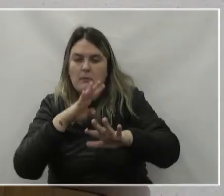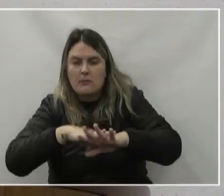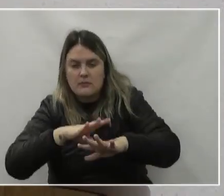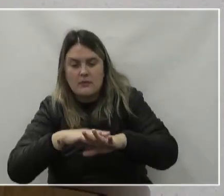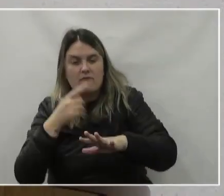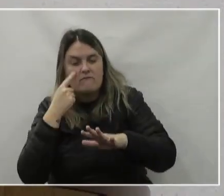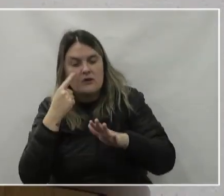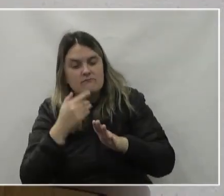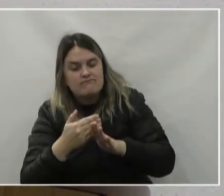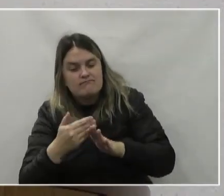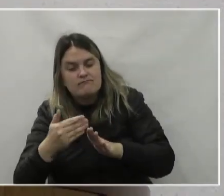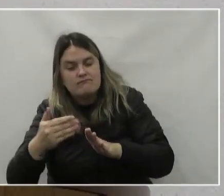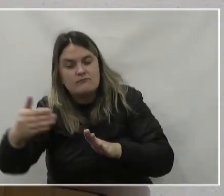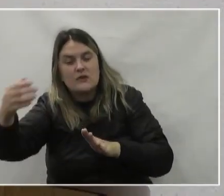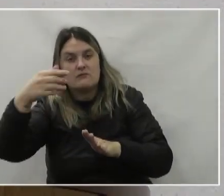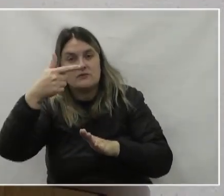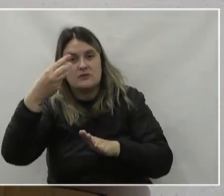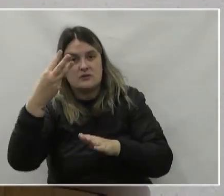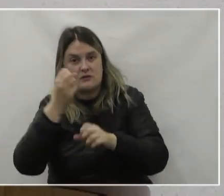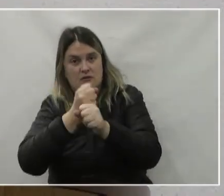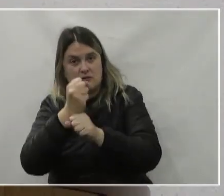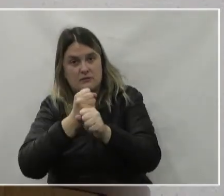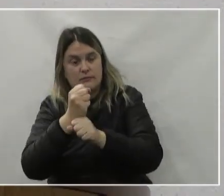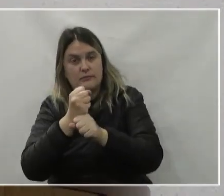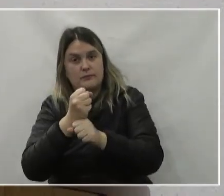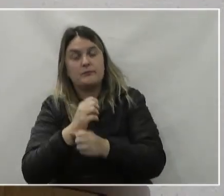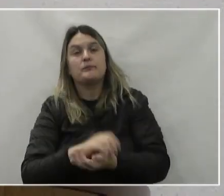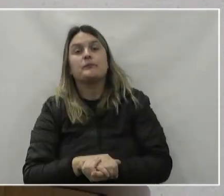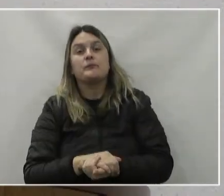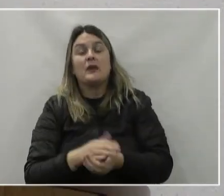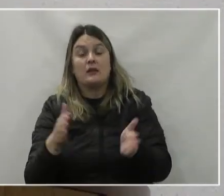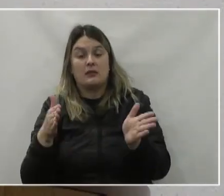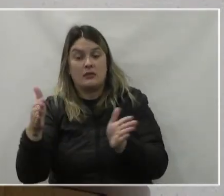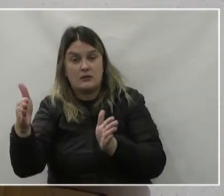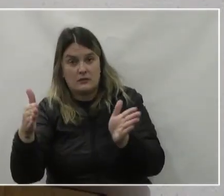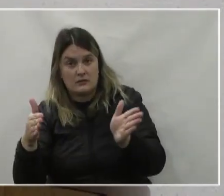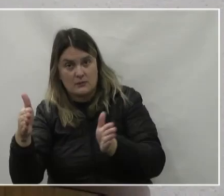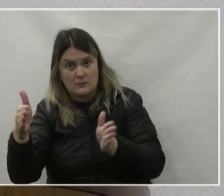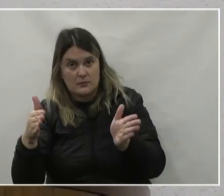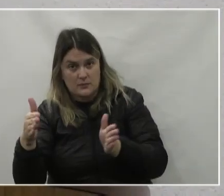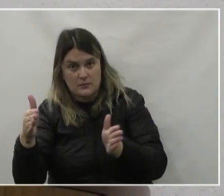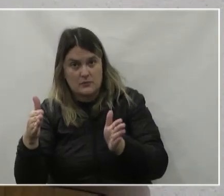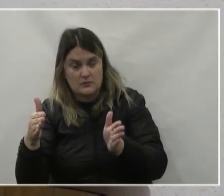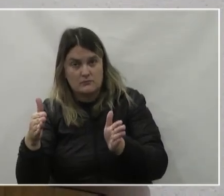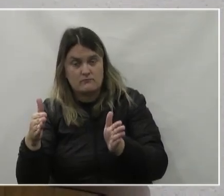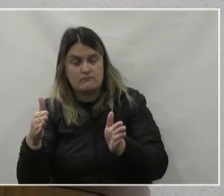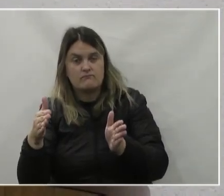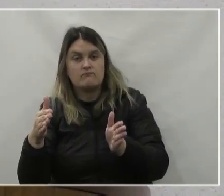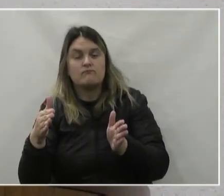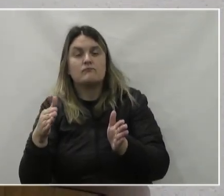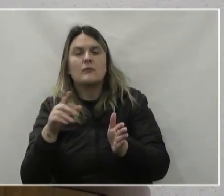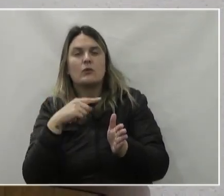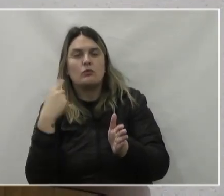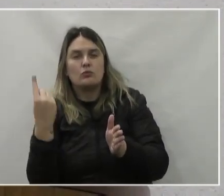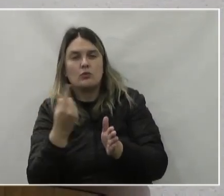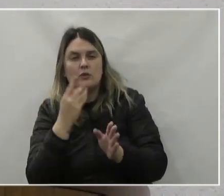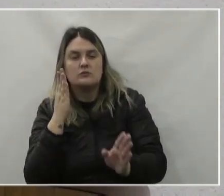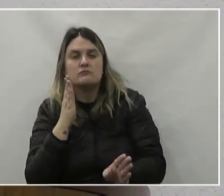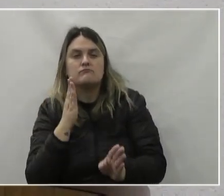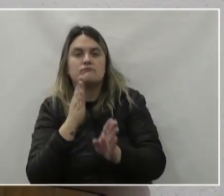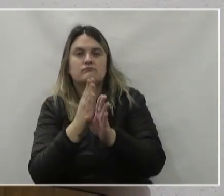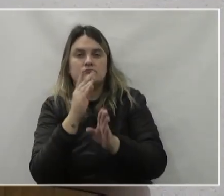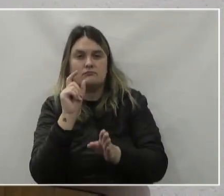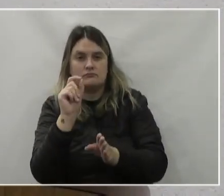esse período de 23 anos. E aí, nessa projeção de resultados, né, nessa projeção